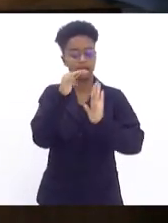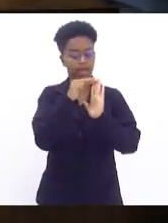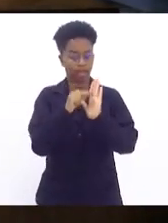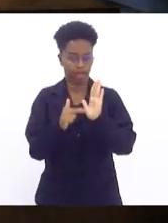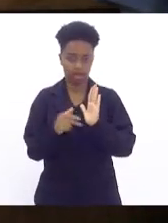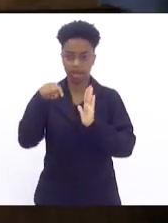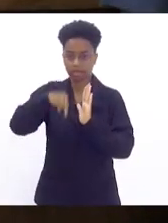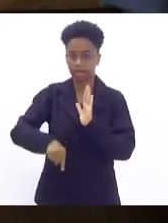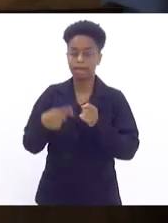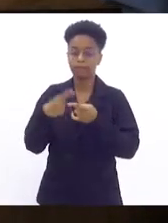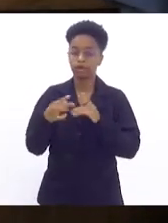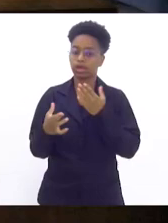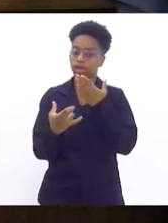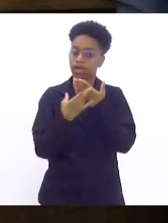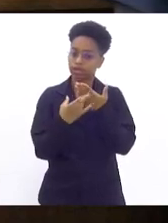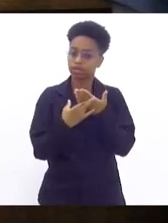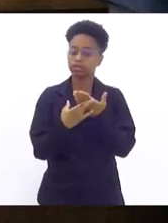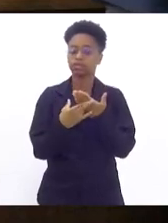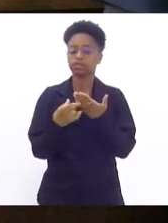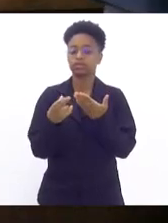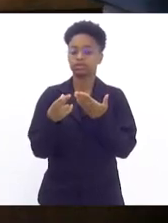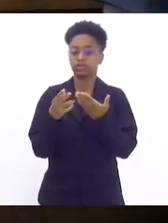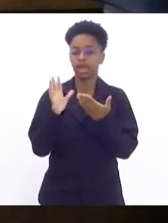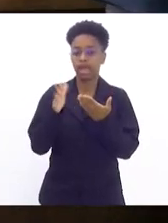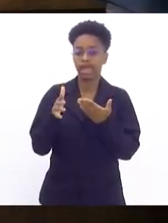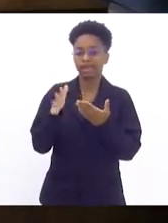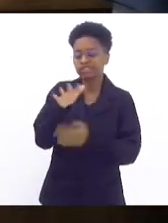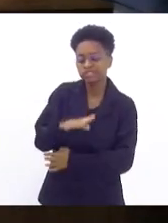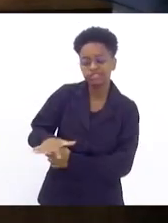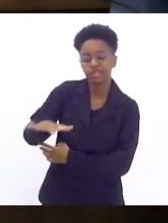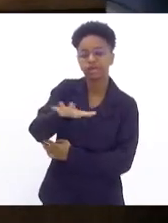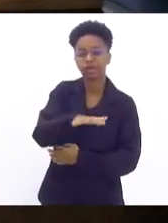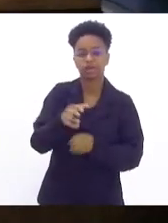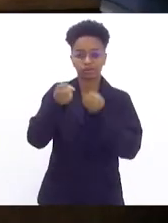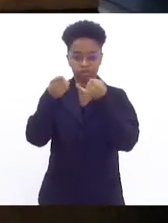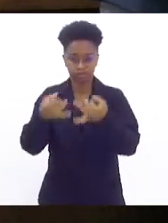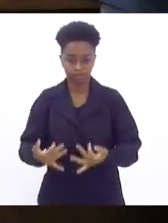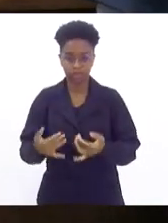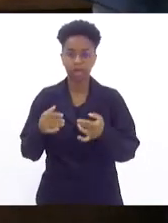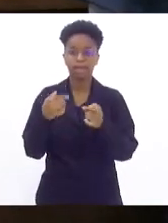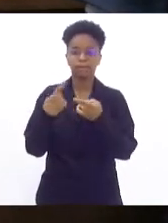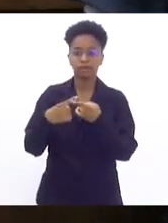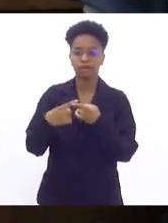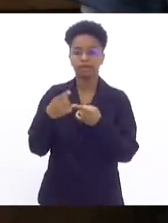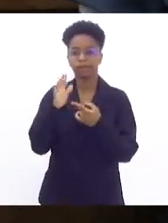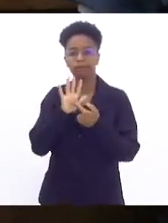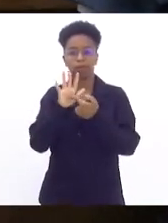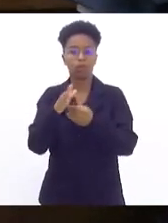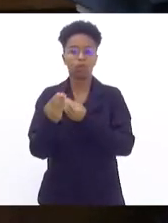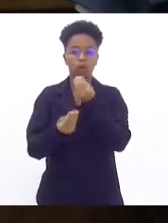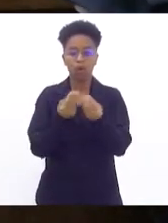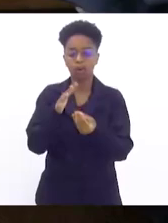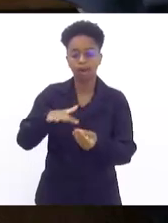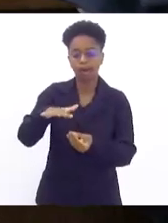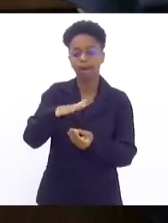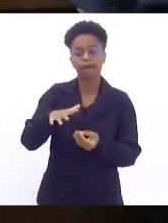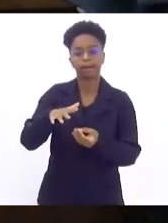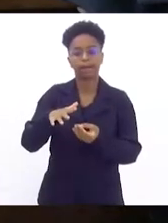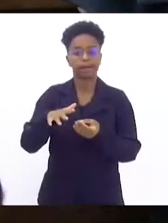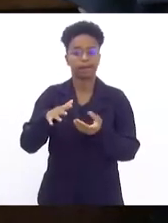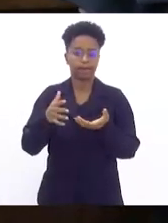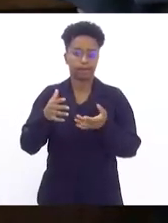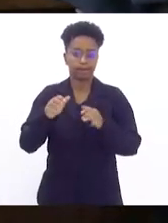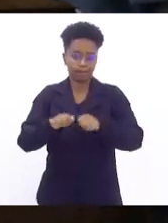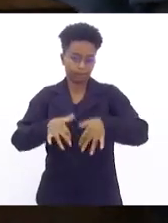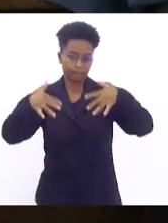o regimento da casa Ele É genérico ele fala da hipótese de criação de frente parlamentares mas ele não cria regras